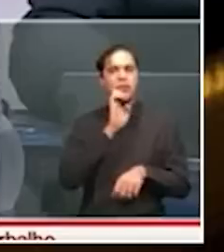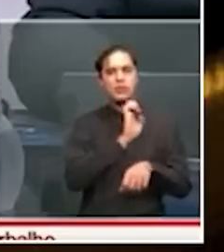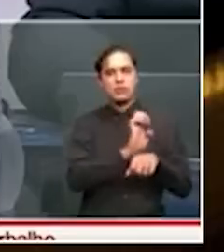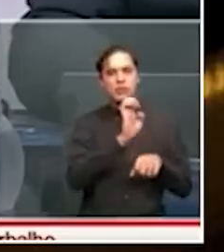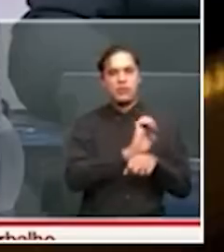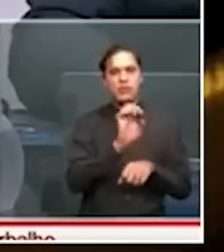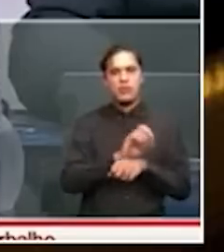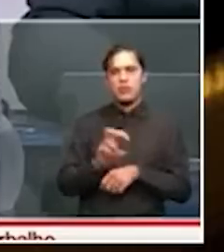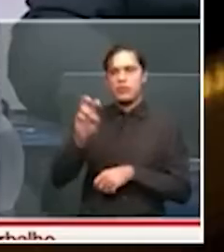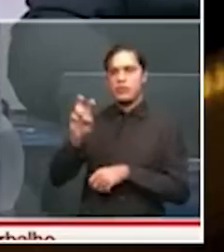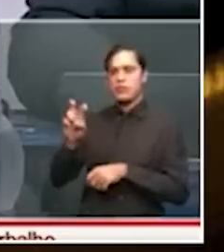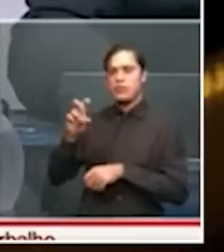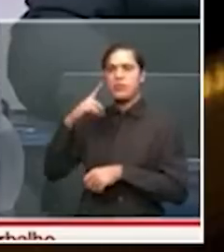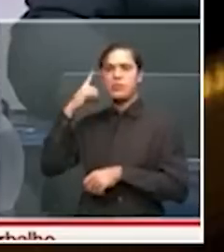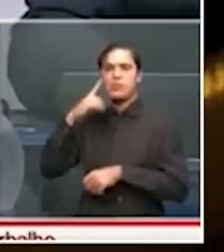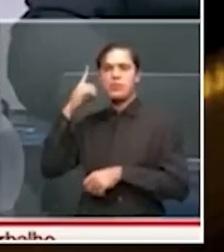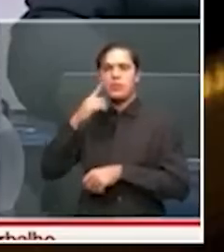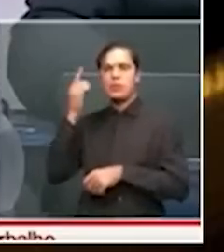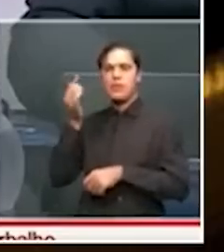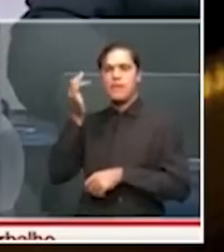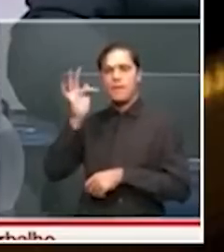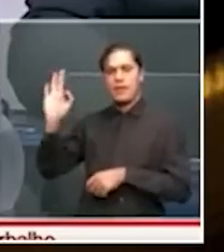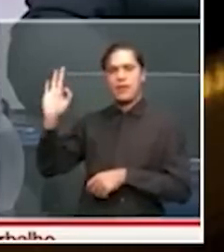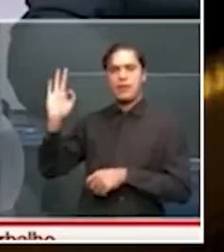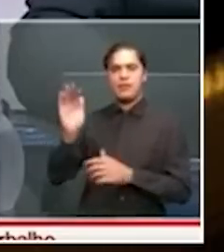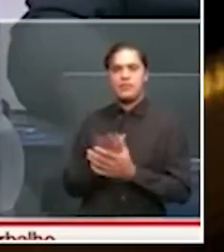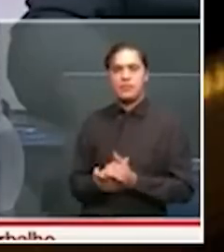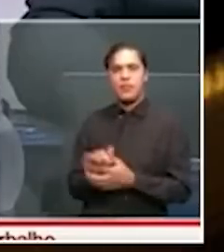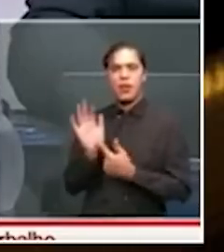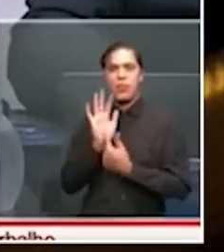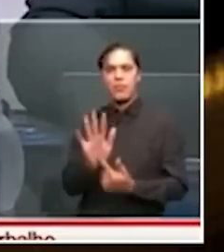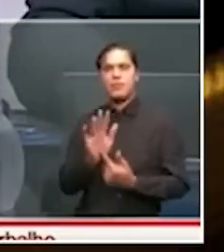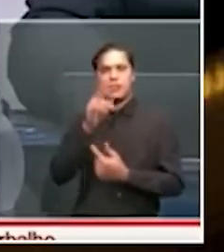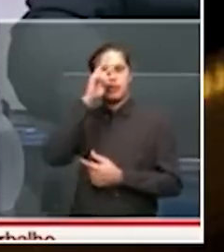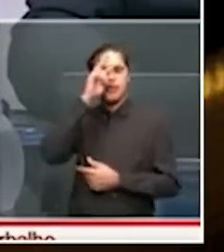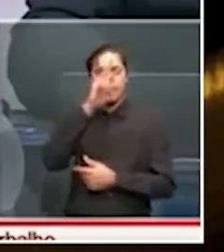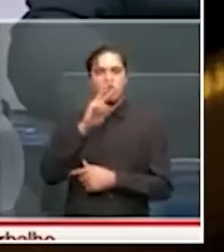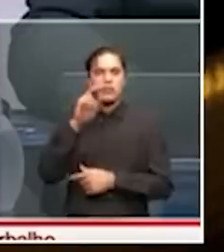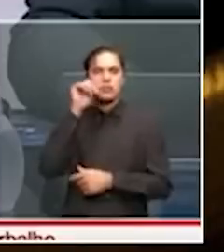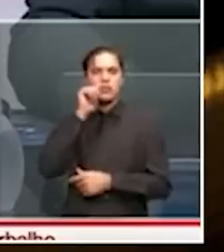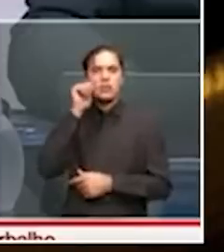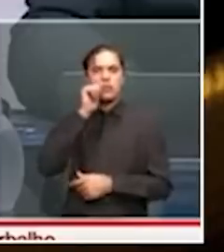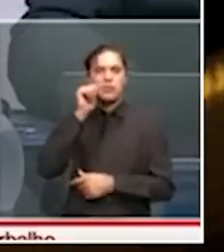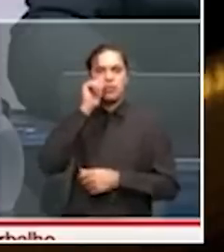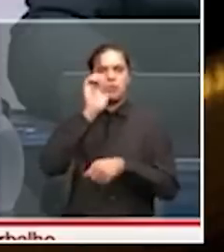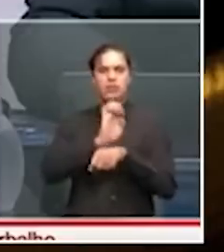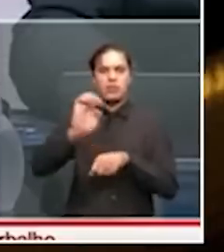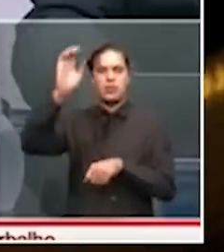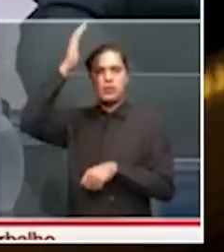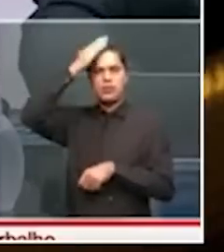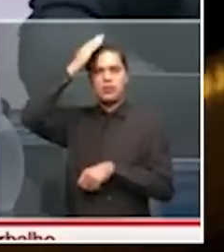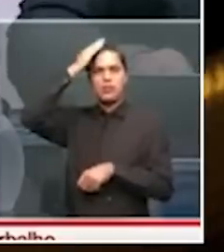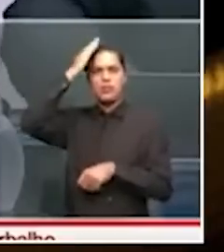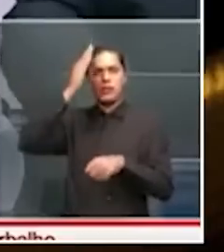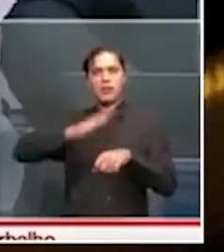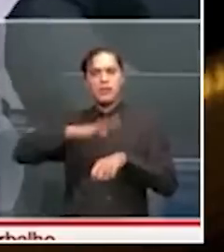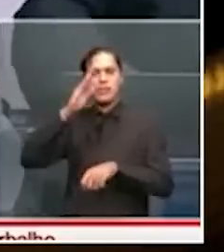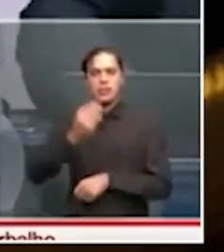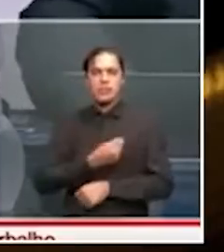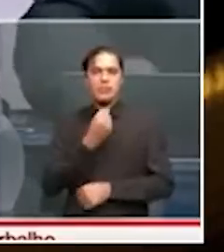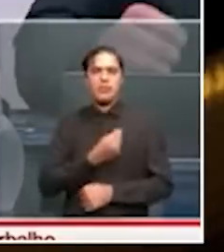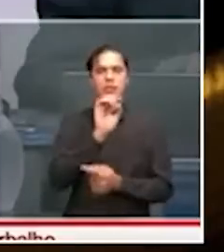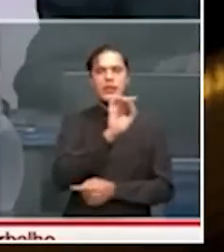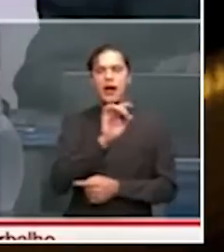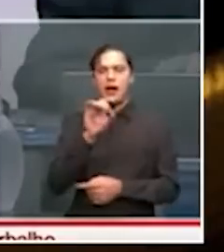da Bahia. Foi indicada pelos deputados, foi sabatinada pelos deputados e foi escolhida